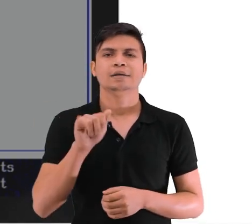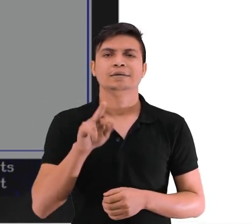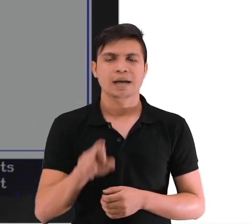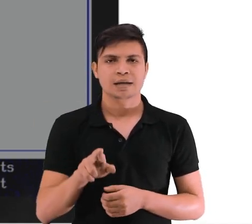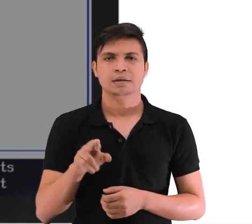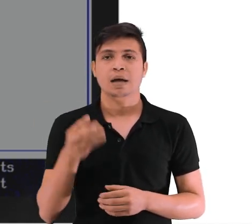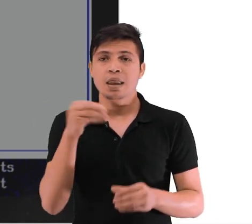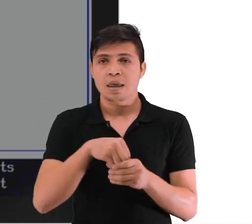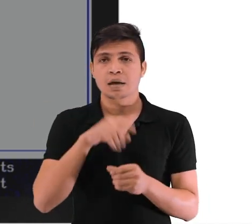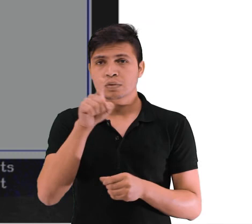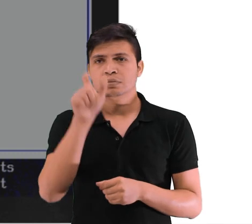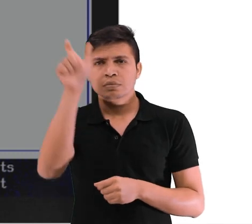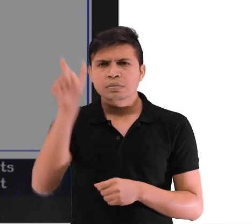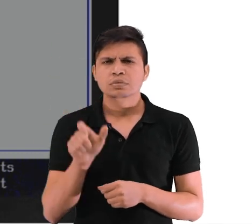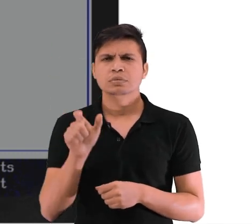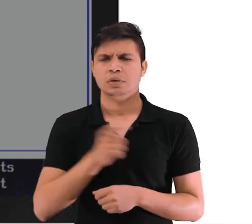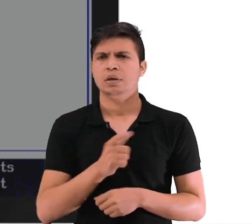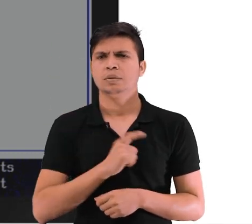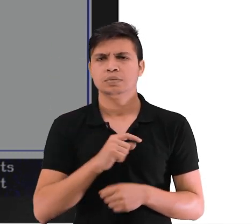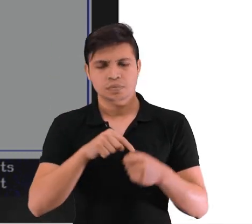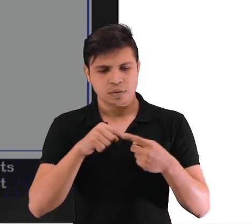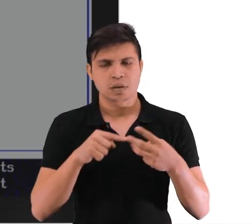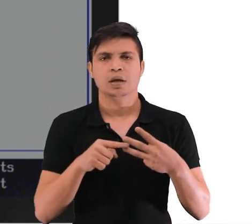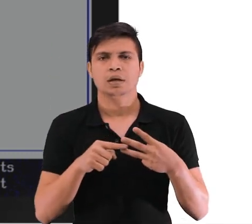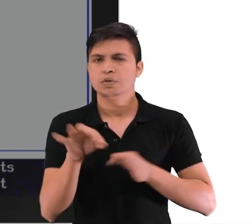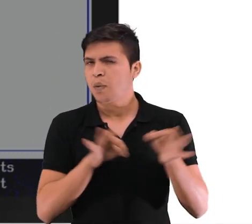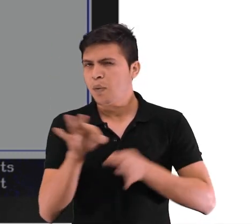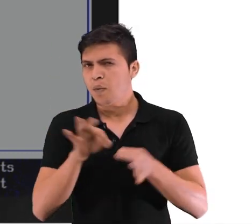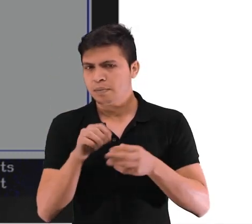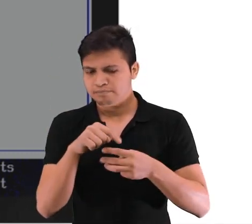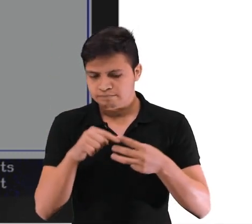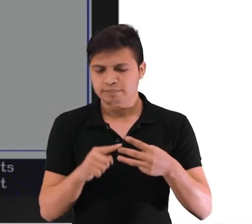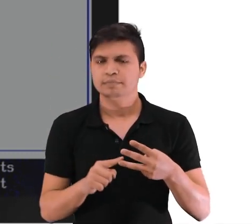aba Exit, nós temos três configurações, três opções: